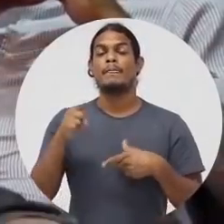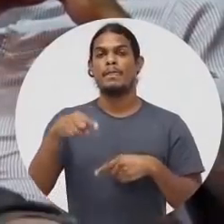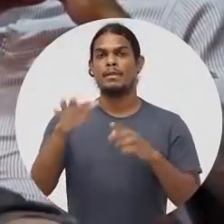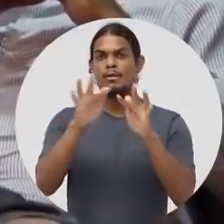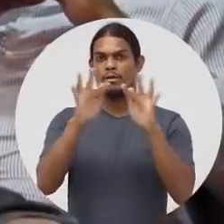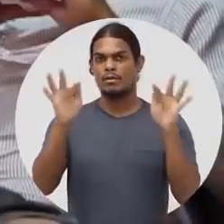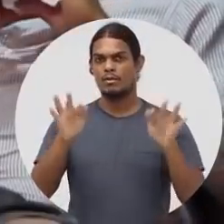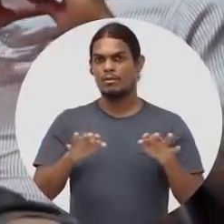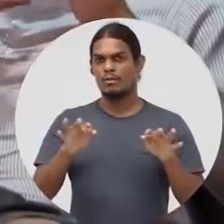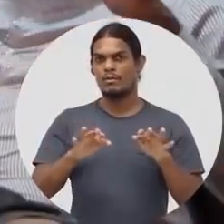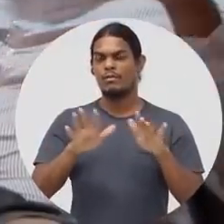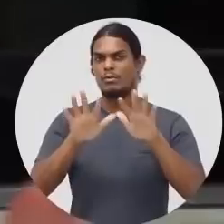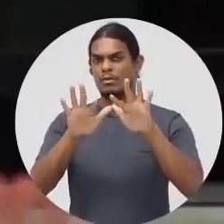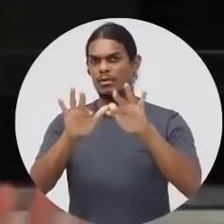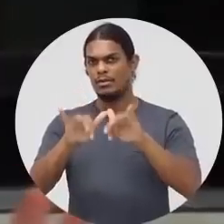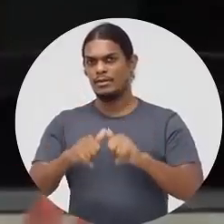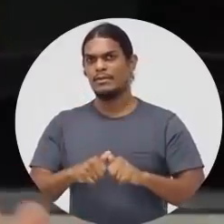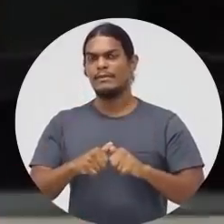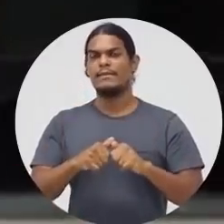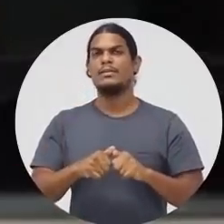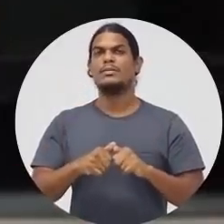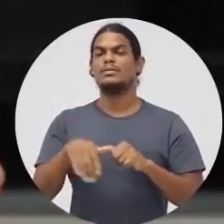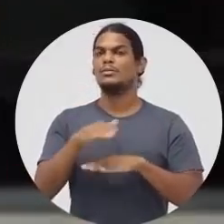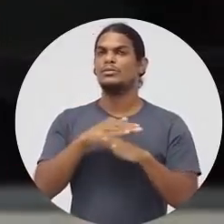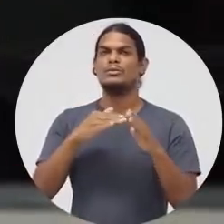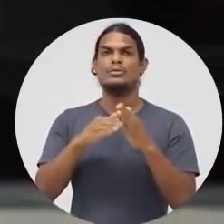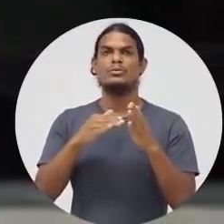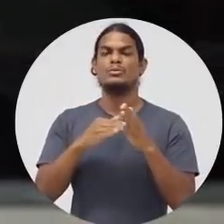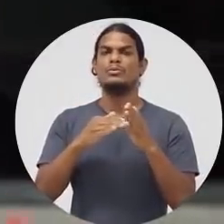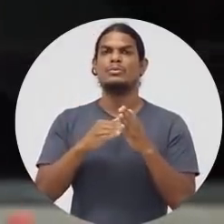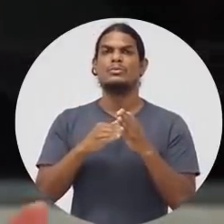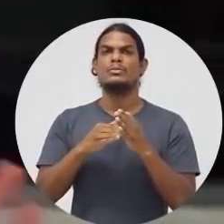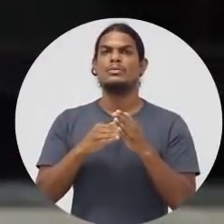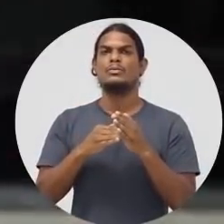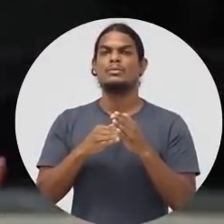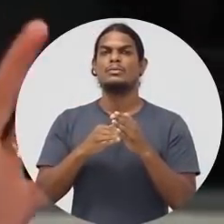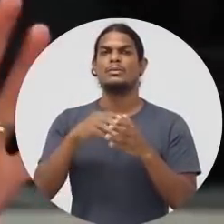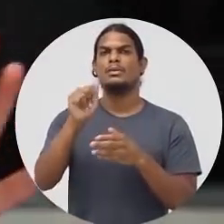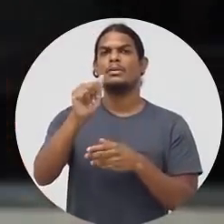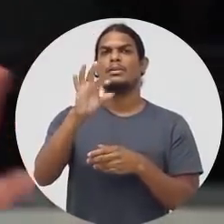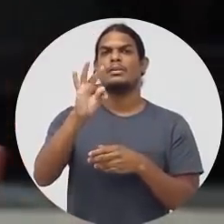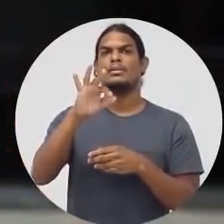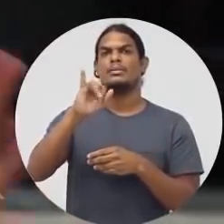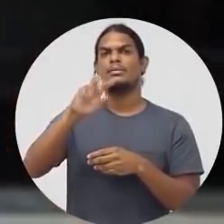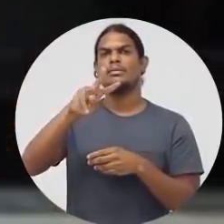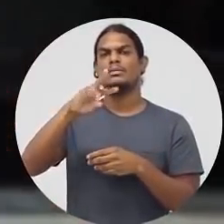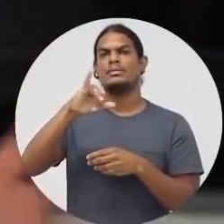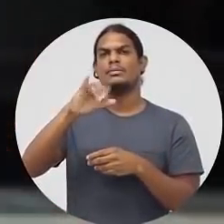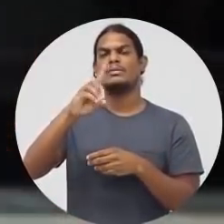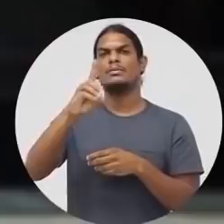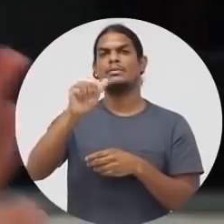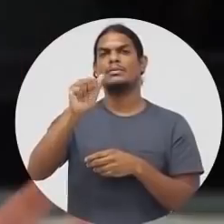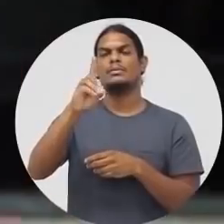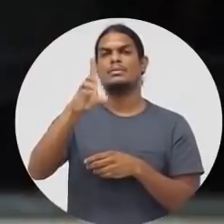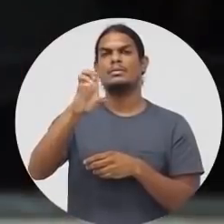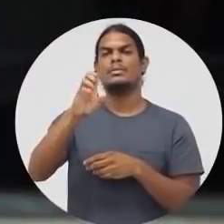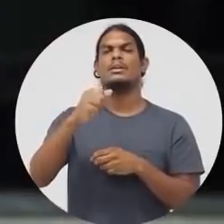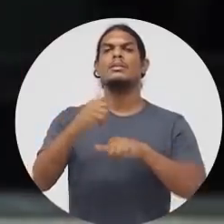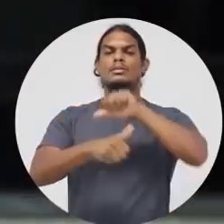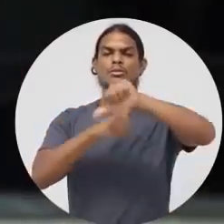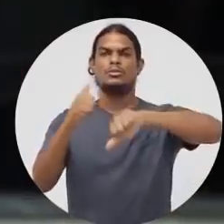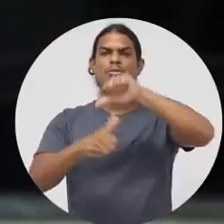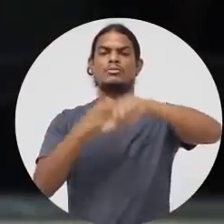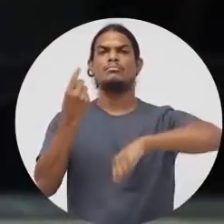forma, finaliza a Finaliza operação todo de o processo. câmbio Isso. e o processo de exportação com essa troca de moedas Com essa troca de entre moeda. os